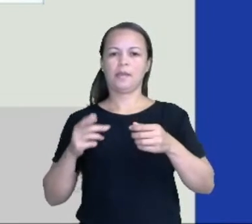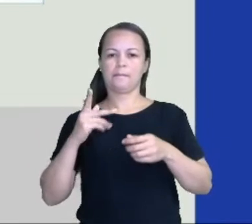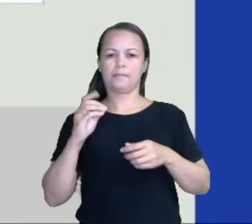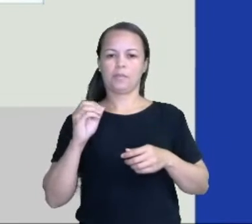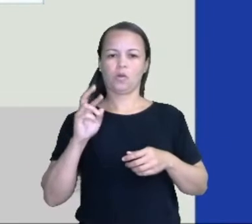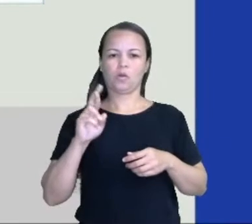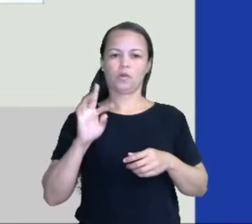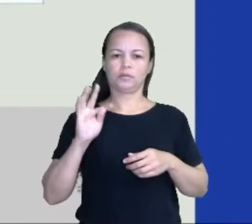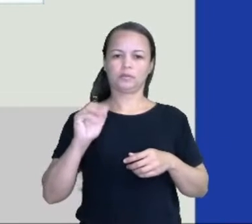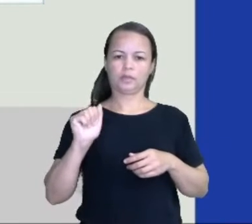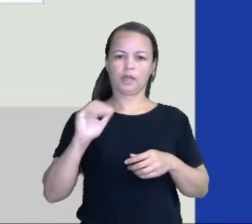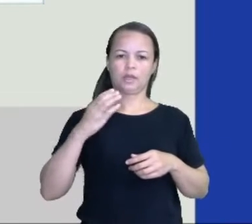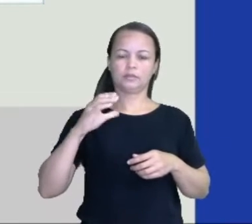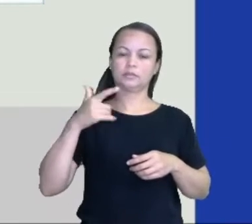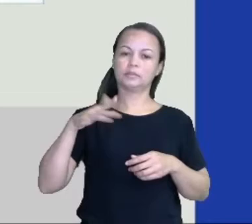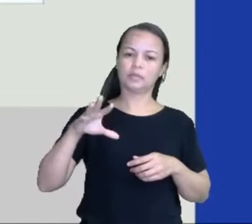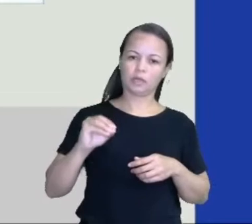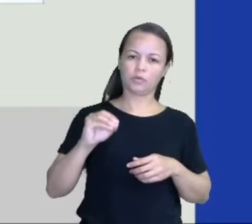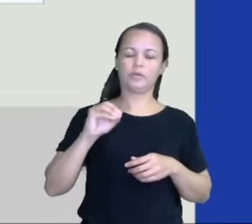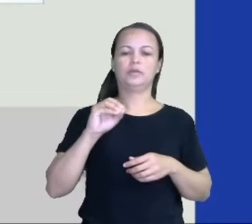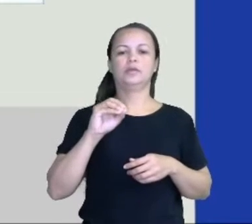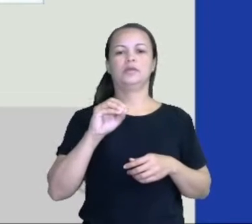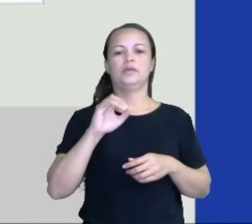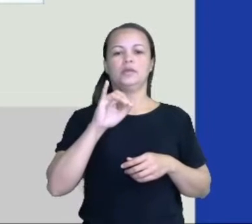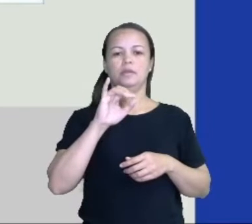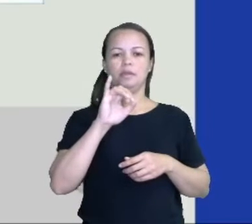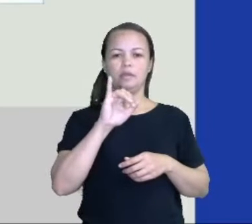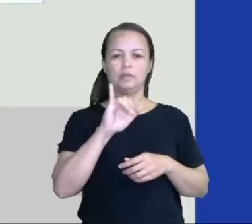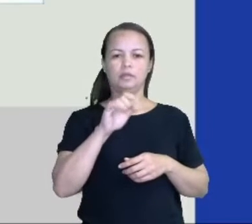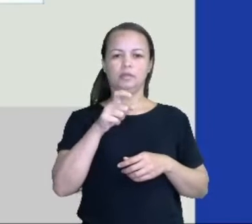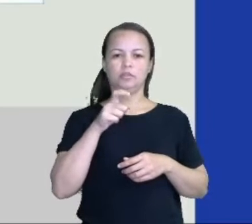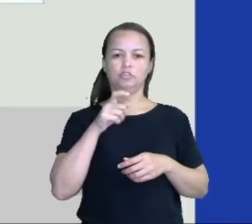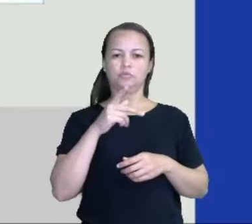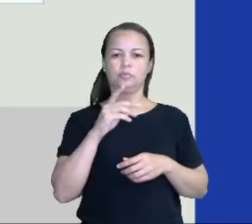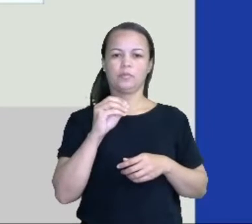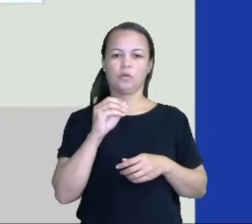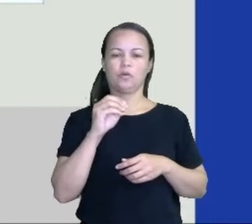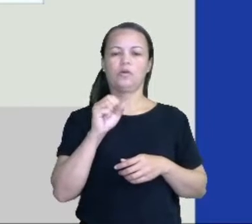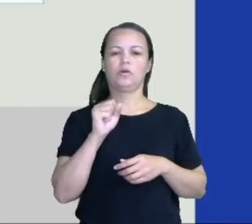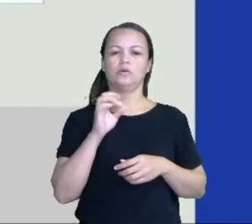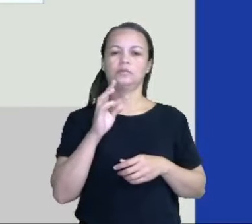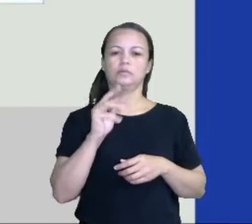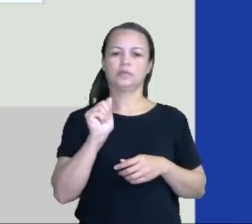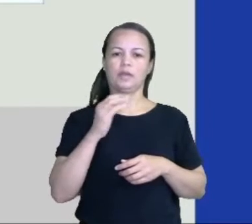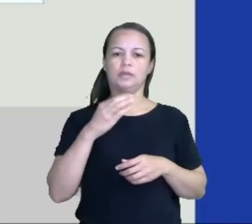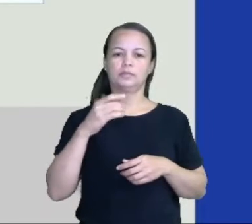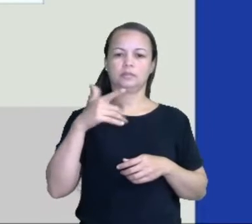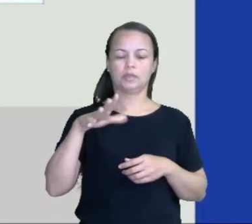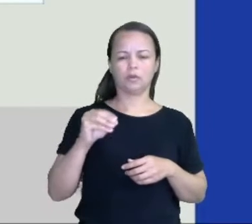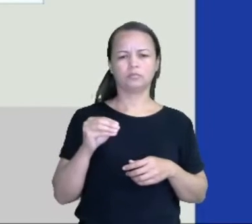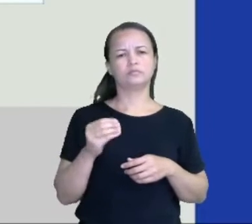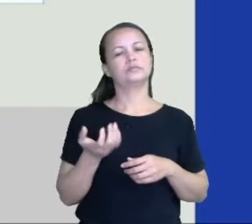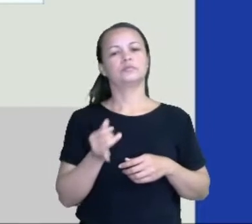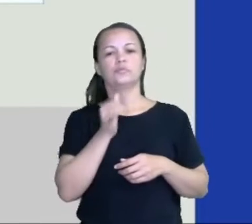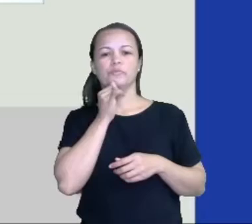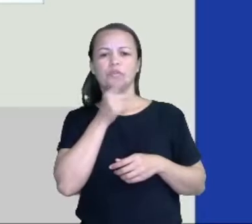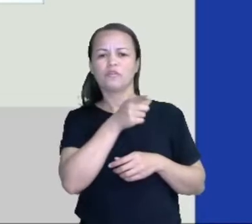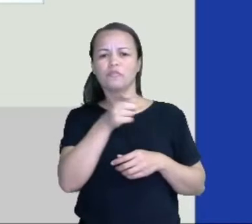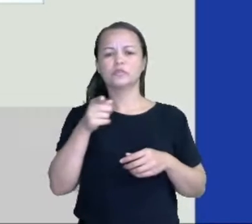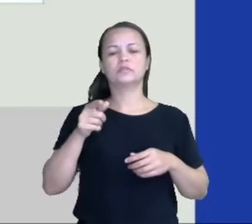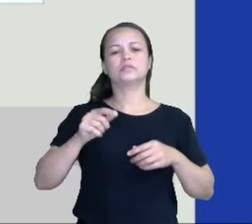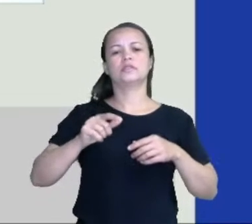exportação. Então, se a gente imaginar hoje, você que está em casa e tem sua televisão, tem seu